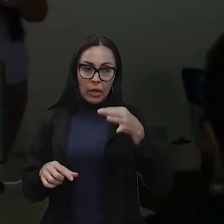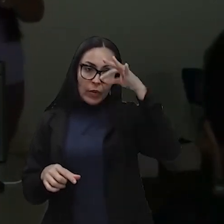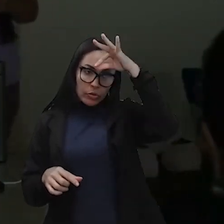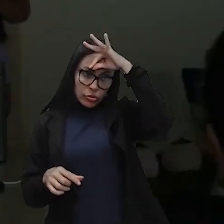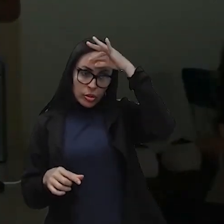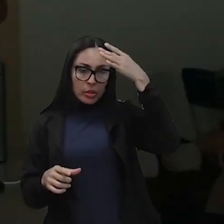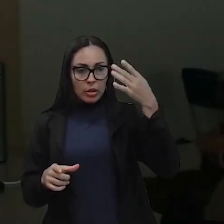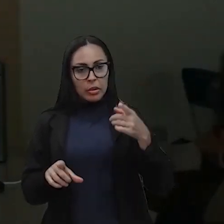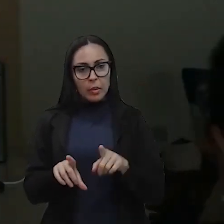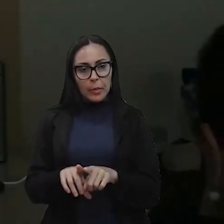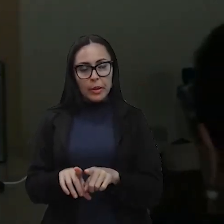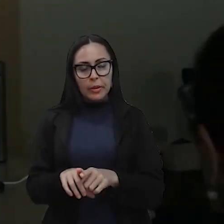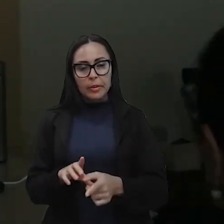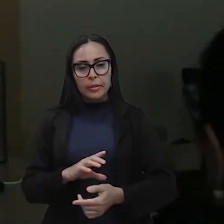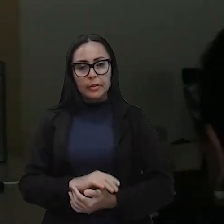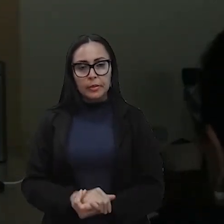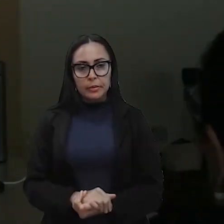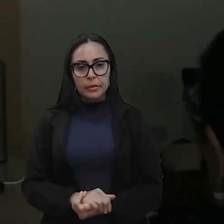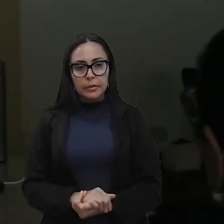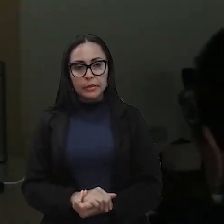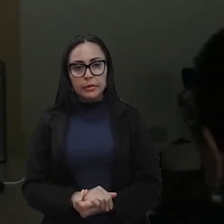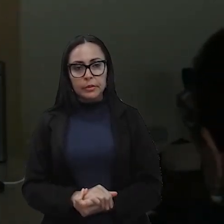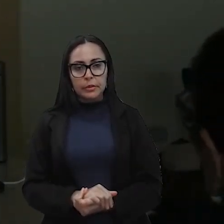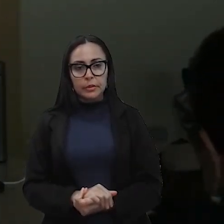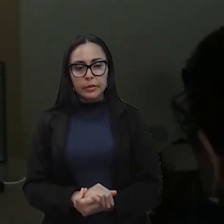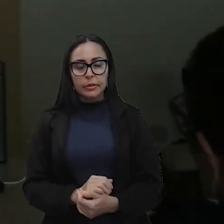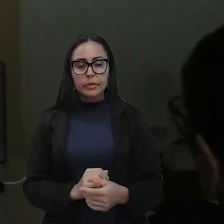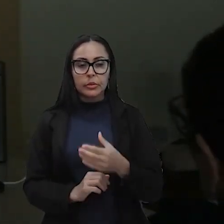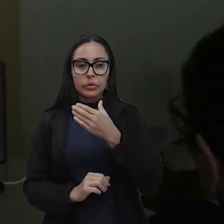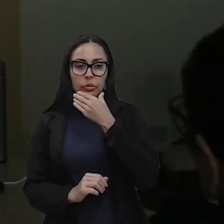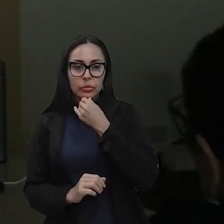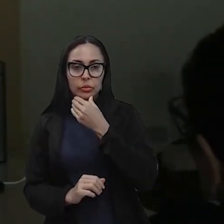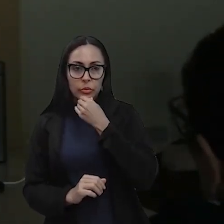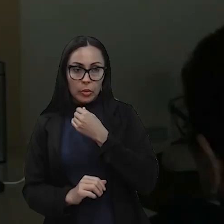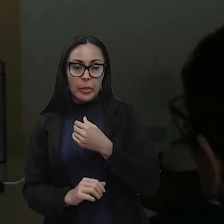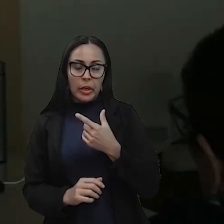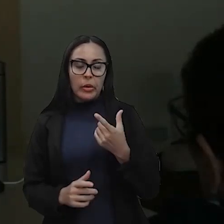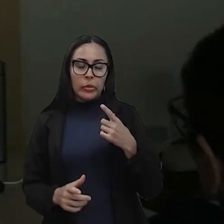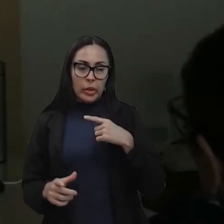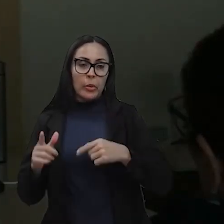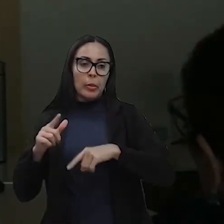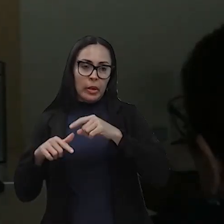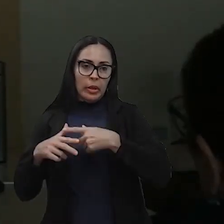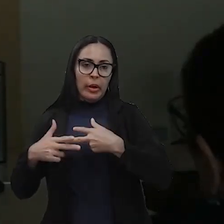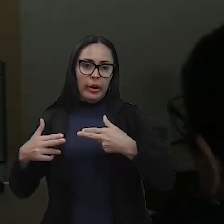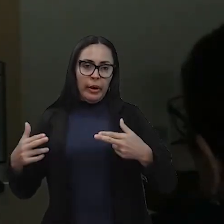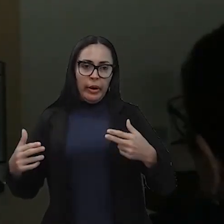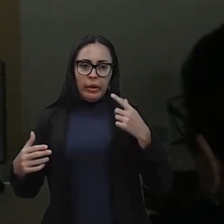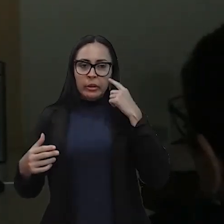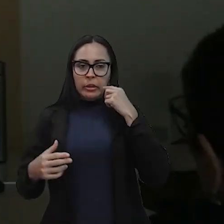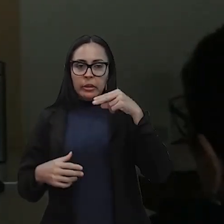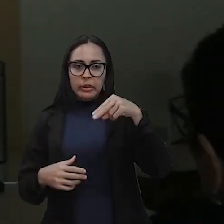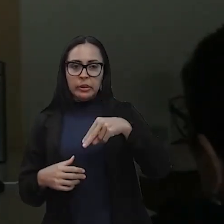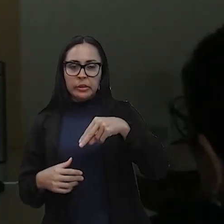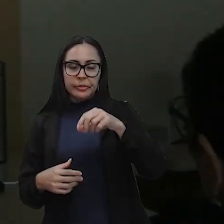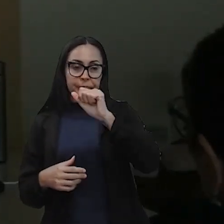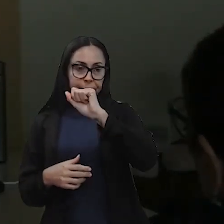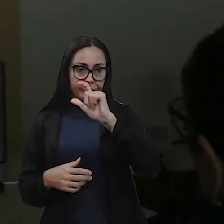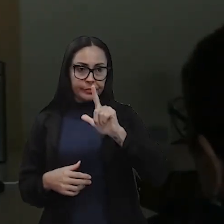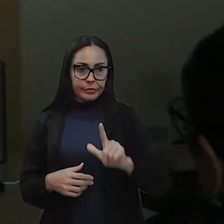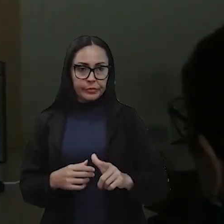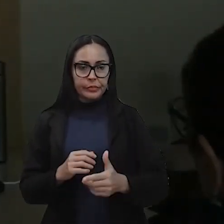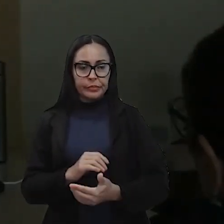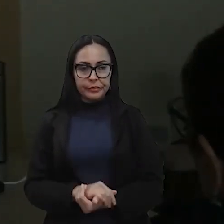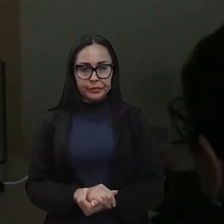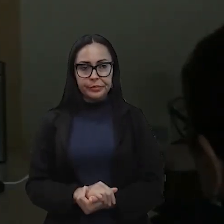sinal de alerta. A respeito dos homens, eu tenho um material muito bom sobre Novembro Azul, que aí é interessante demais.